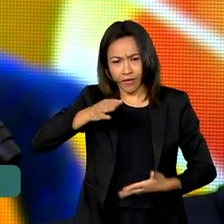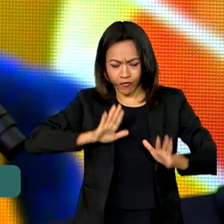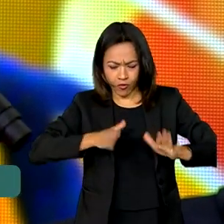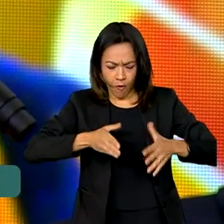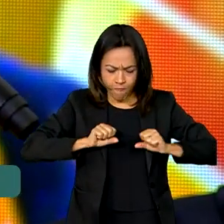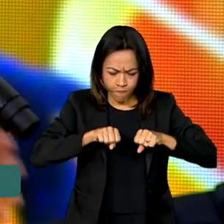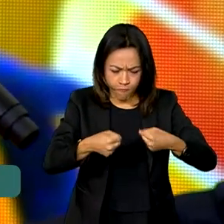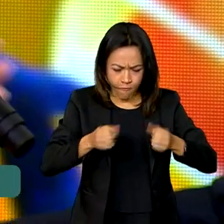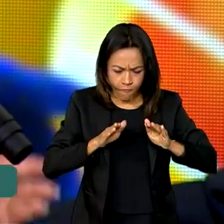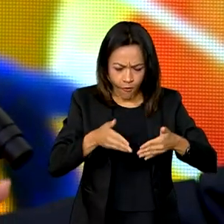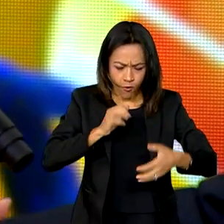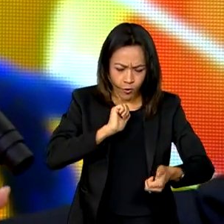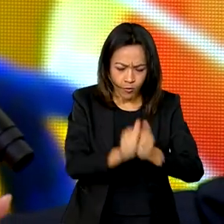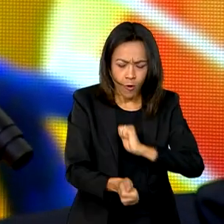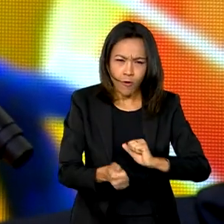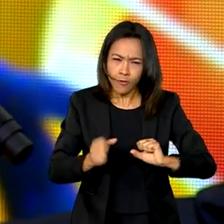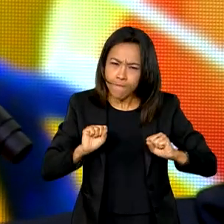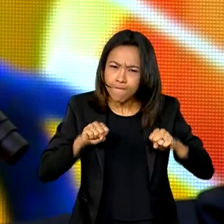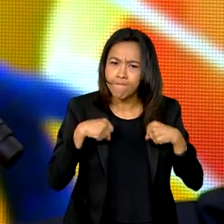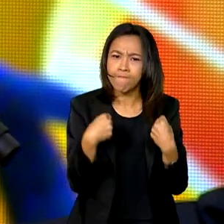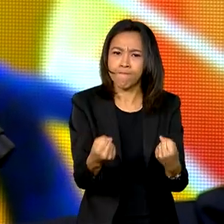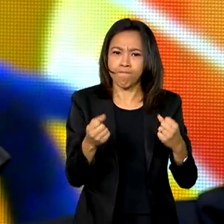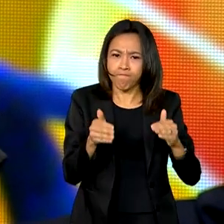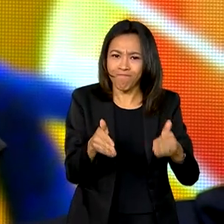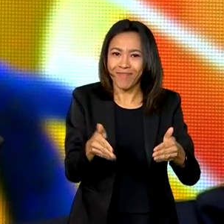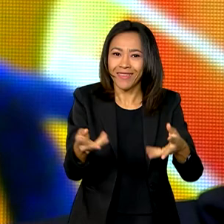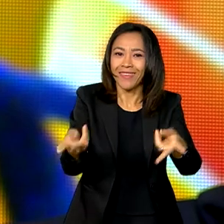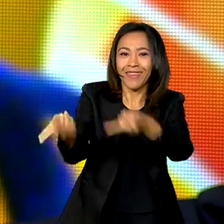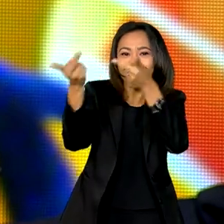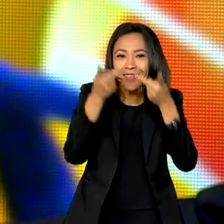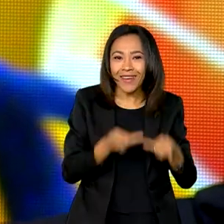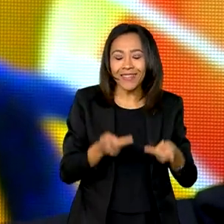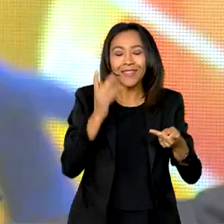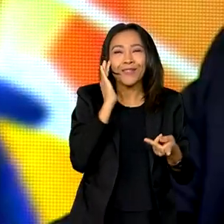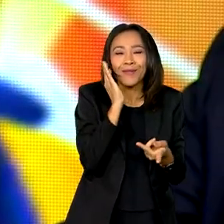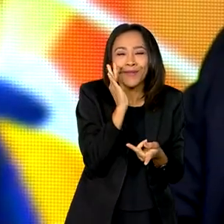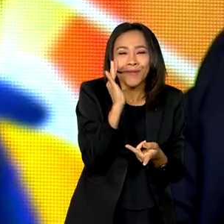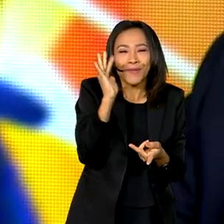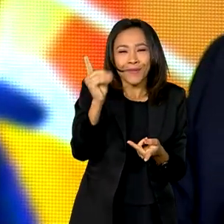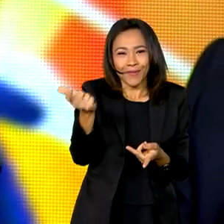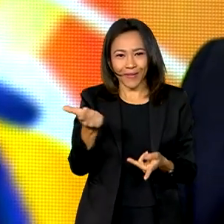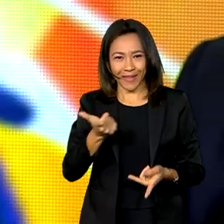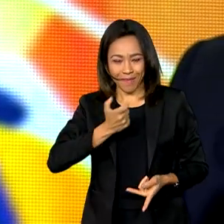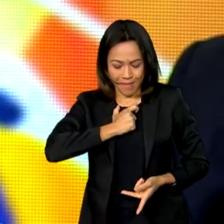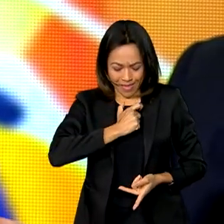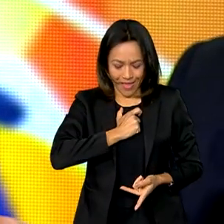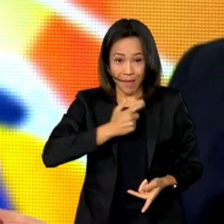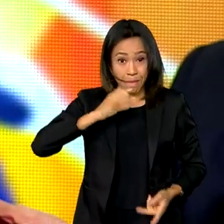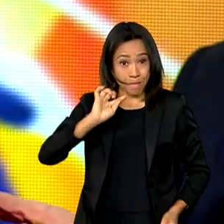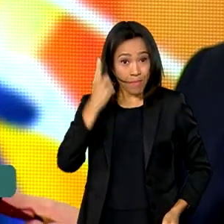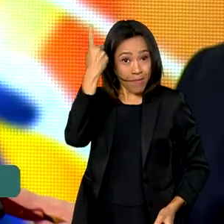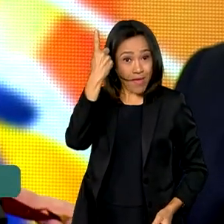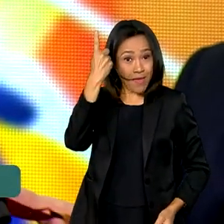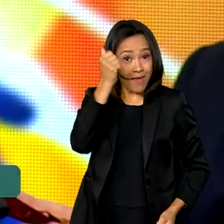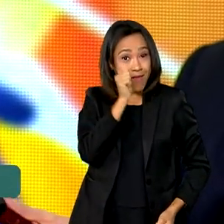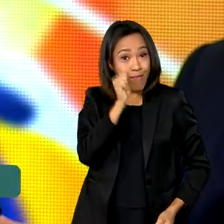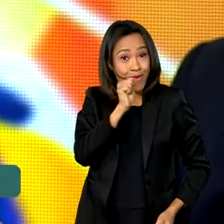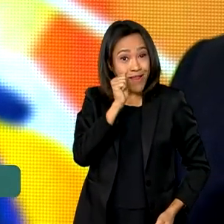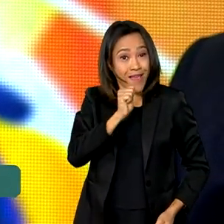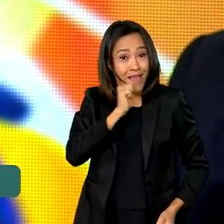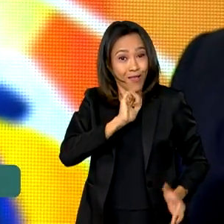esporte, consigo me dedicar e trazer essa tão sonhada medalha. Fui a primeira mulher a conquistar uma medalha de ouro na